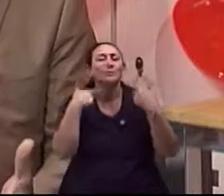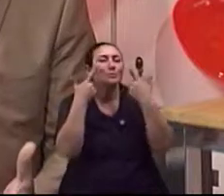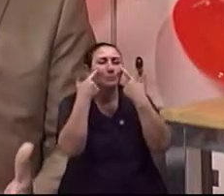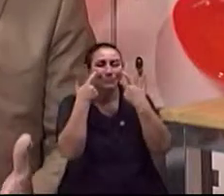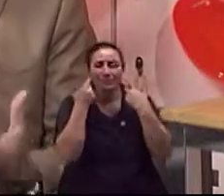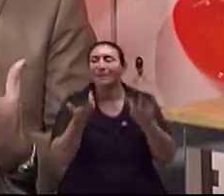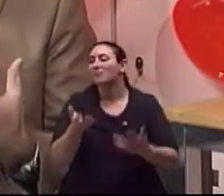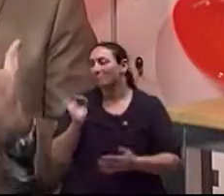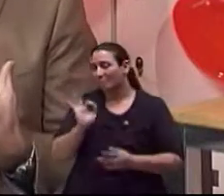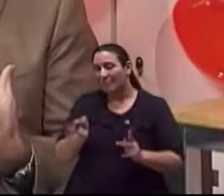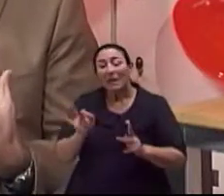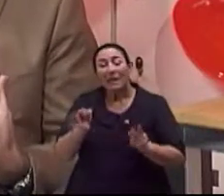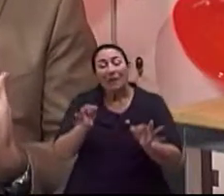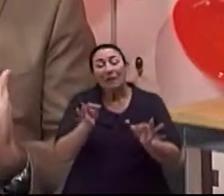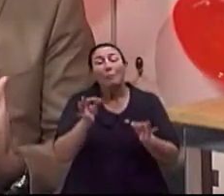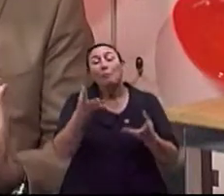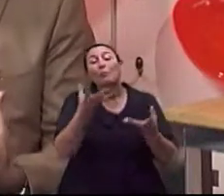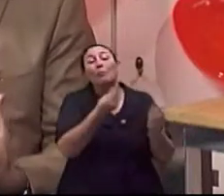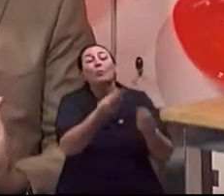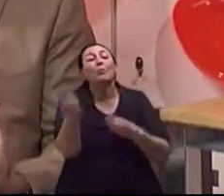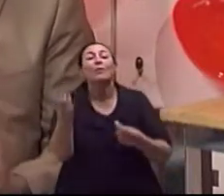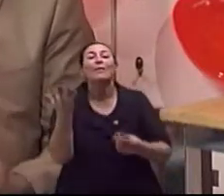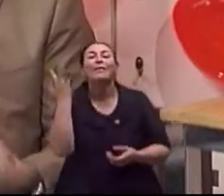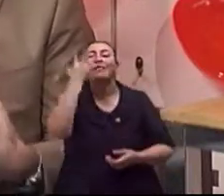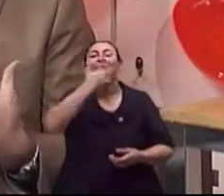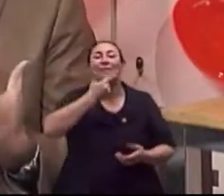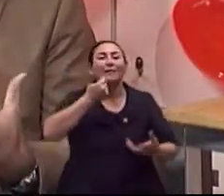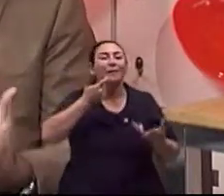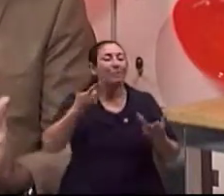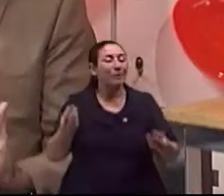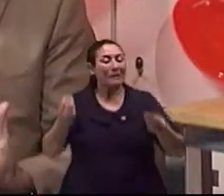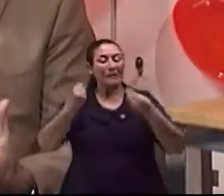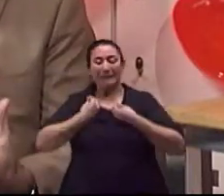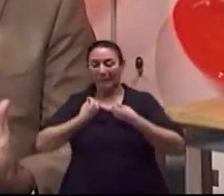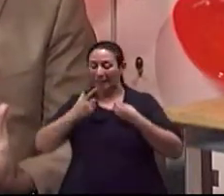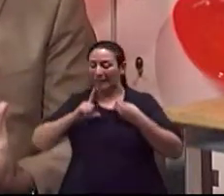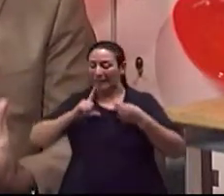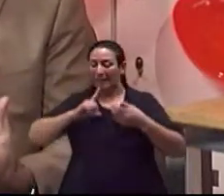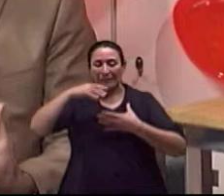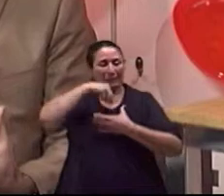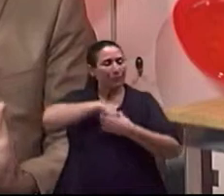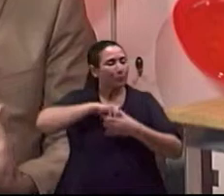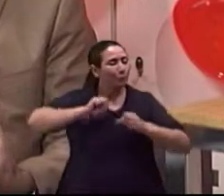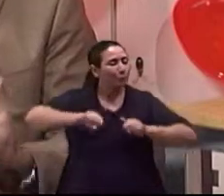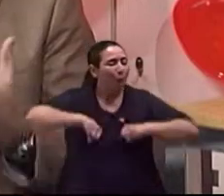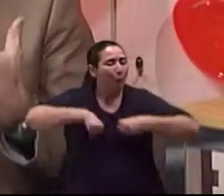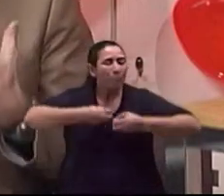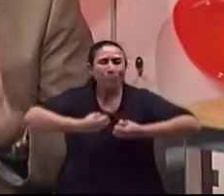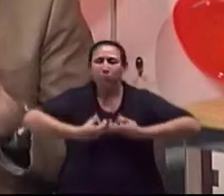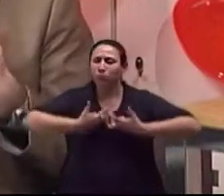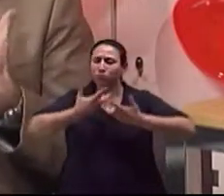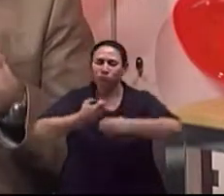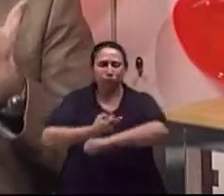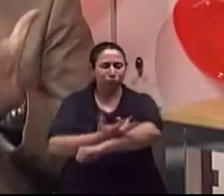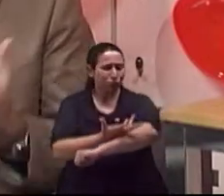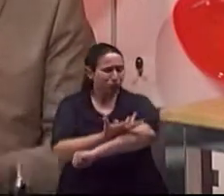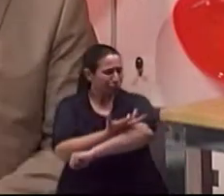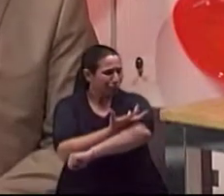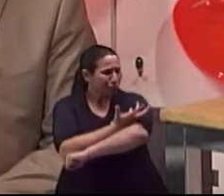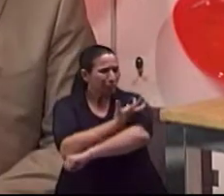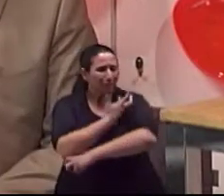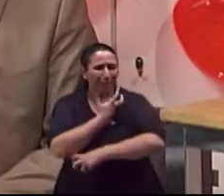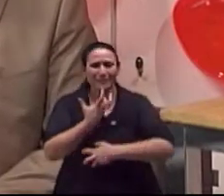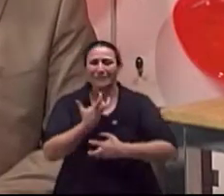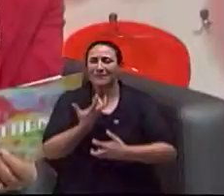lugar muito lindo nós vamos ter a certeza de que existe algo mais que tem uma força maior que de alguma maneira nos remete a essa